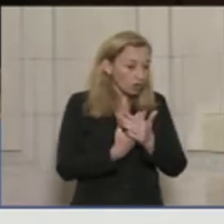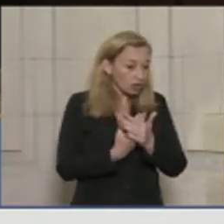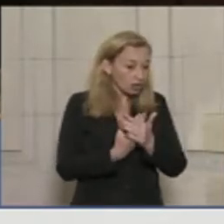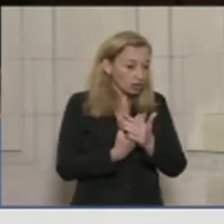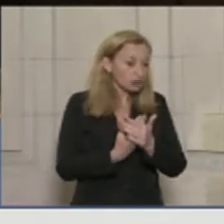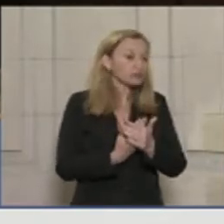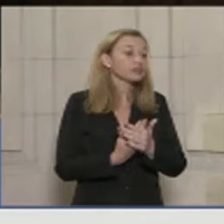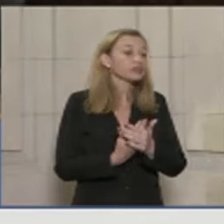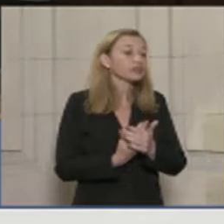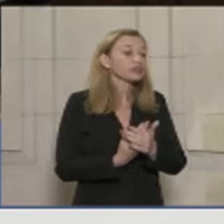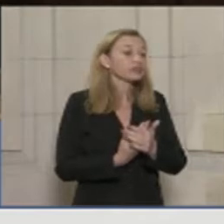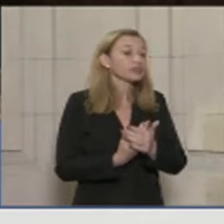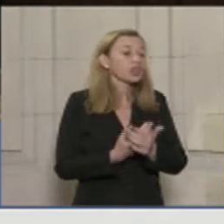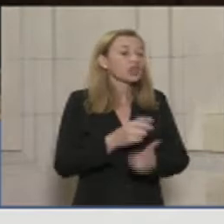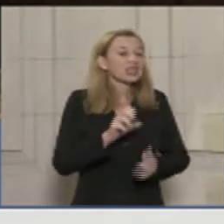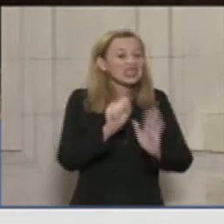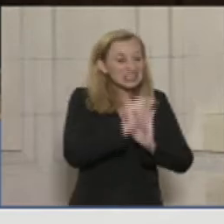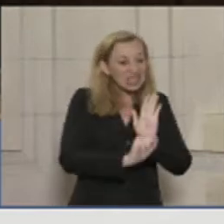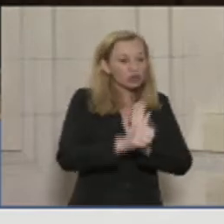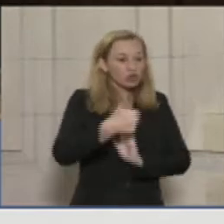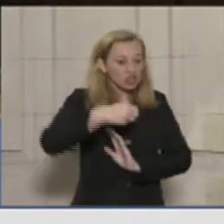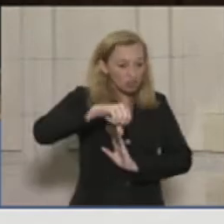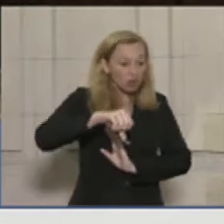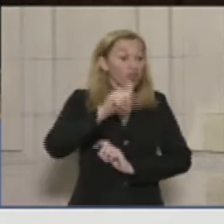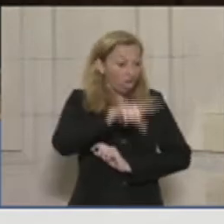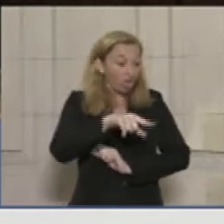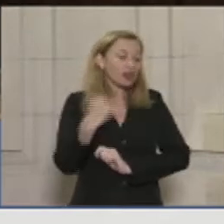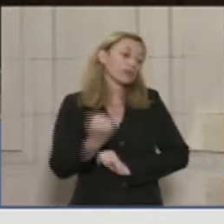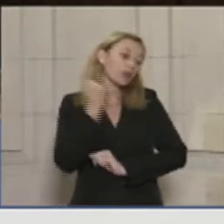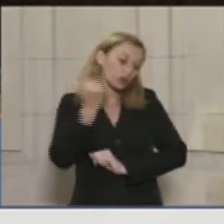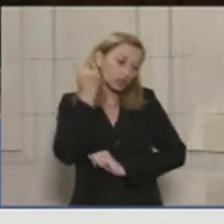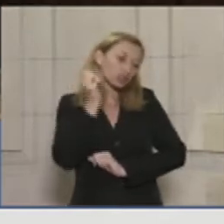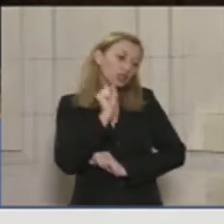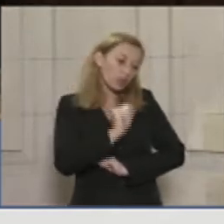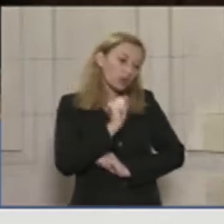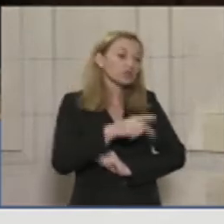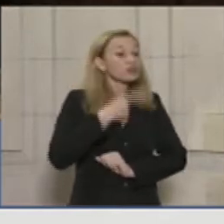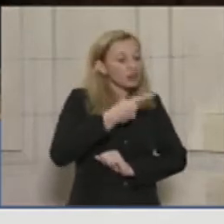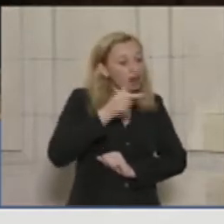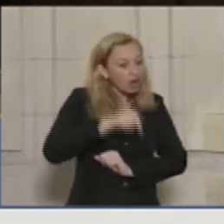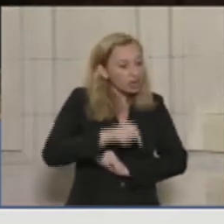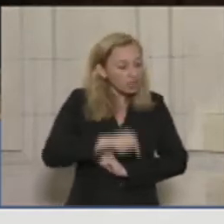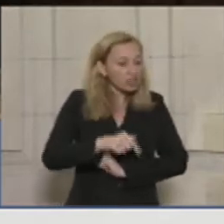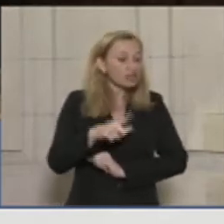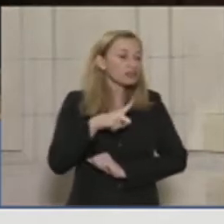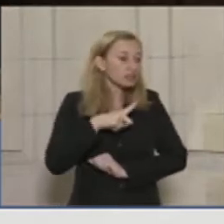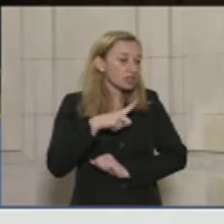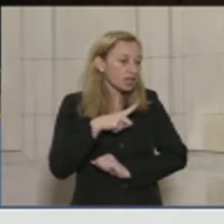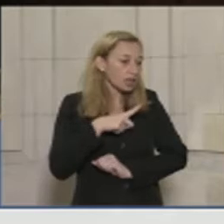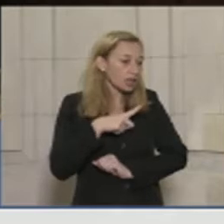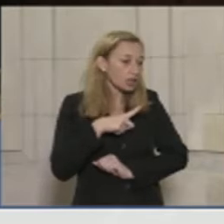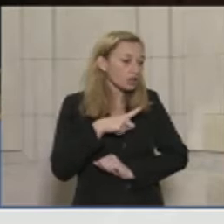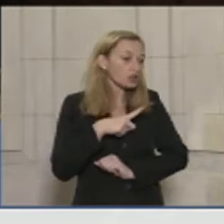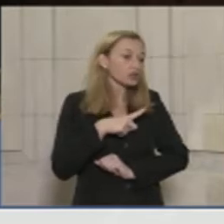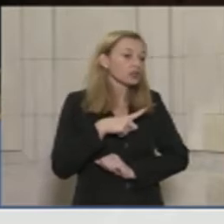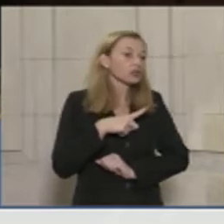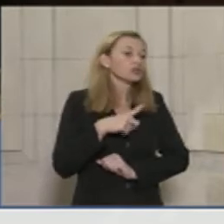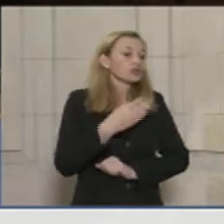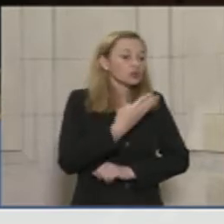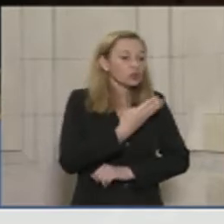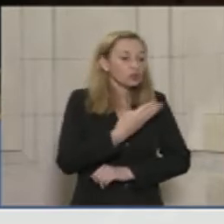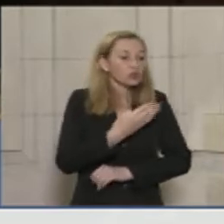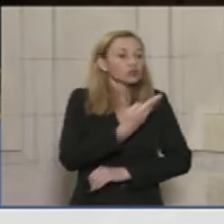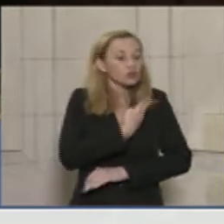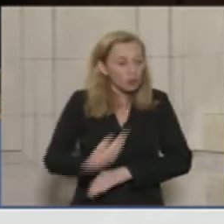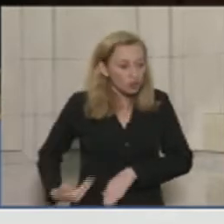XIX. Portanto, é muito importante que a gente tenha esse registro aqui e que a gente tenha, por parte do Governo do Estado, em especial por